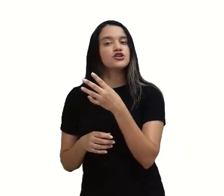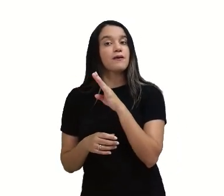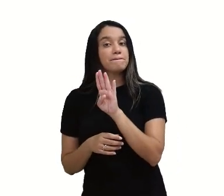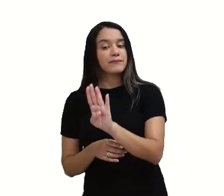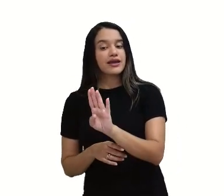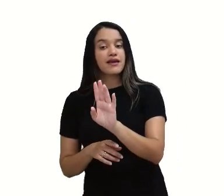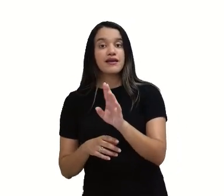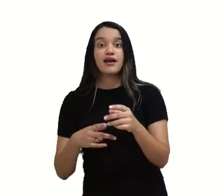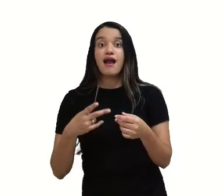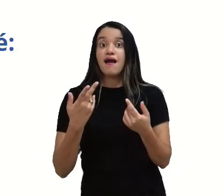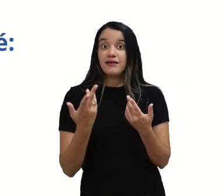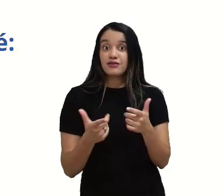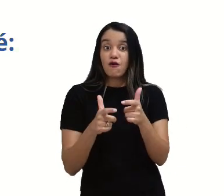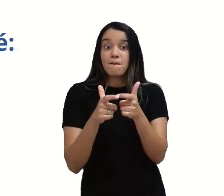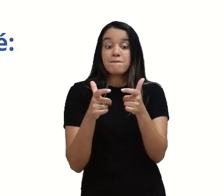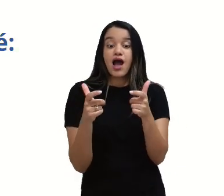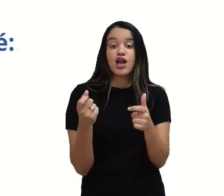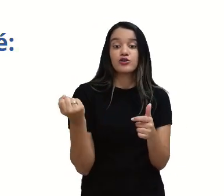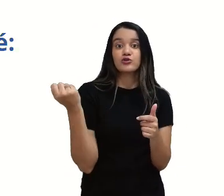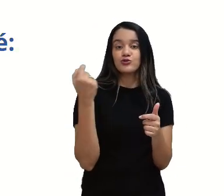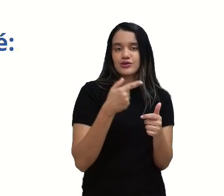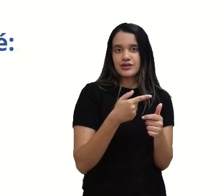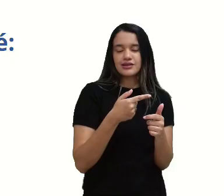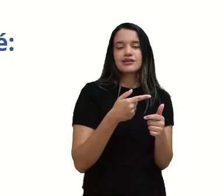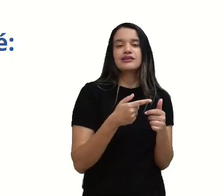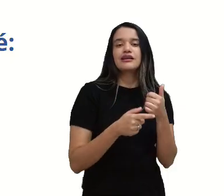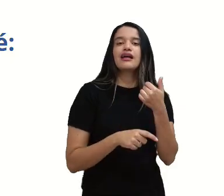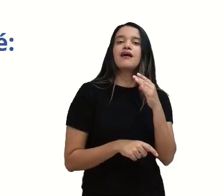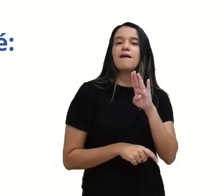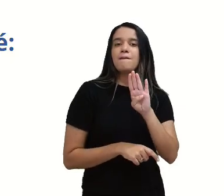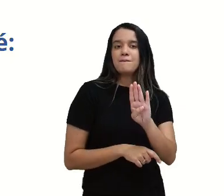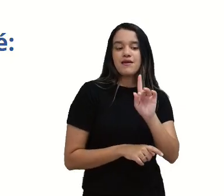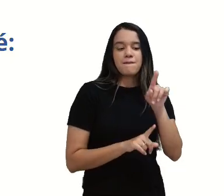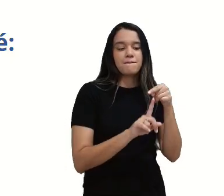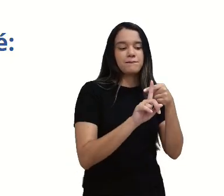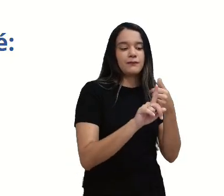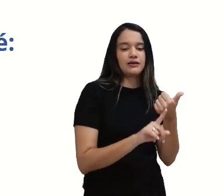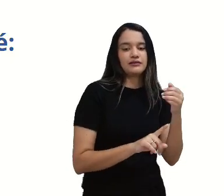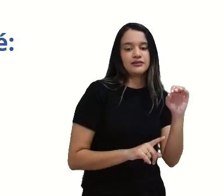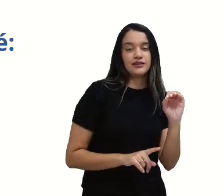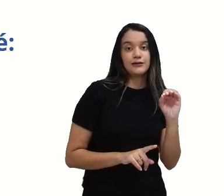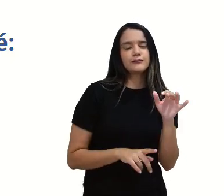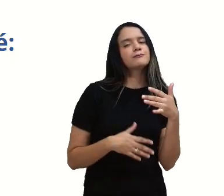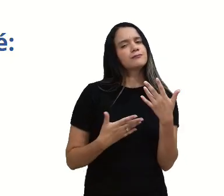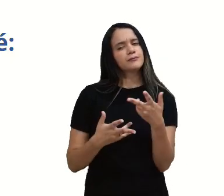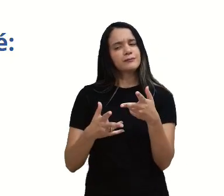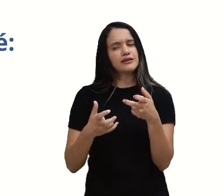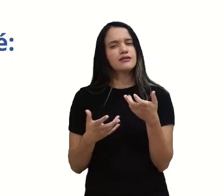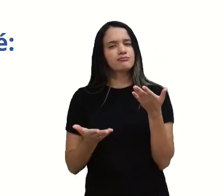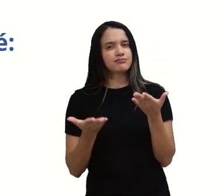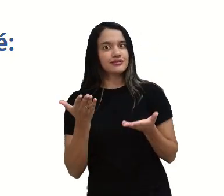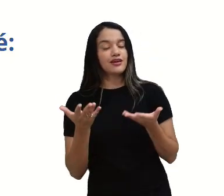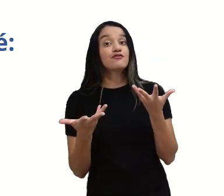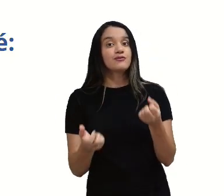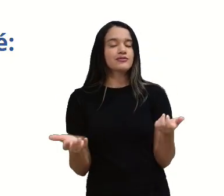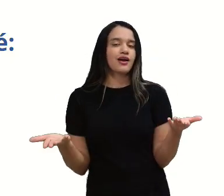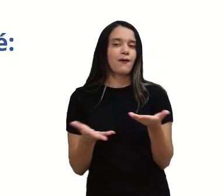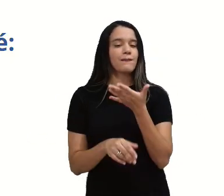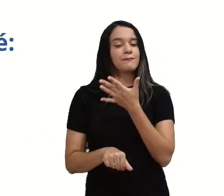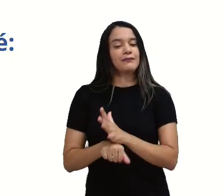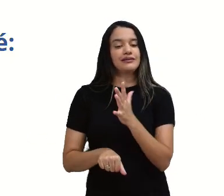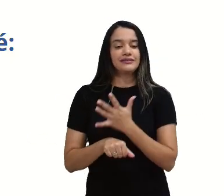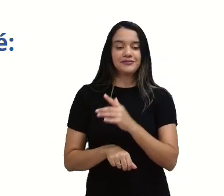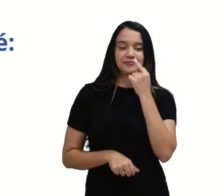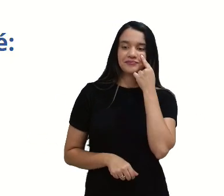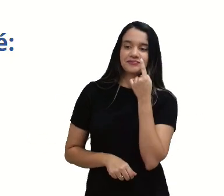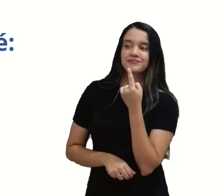do que B mais 10. Beleza? Então quando a gente tem uma inequação, a gente observa esse desequilíbrio. Bora praticar. Então